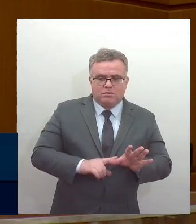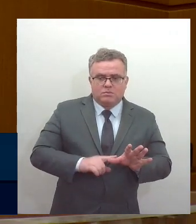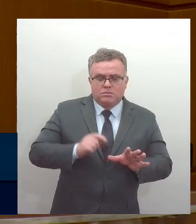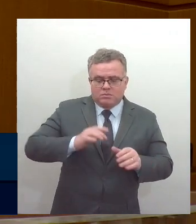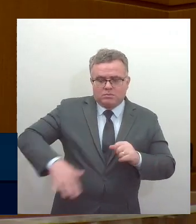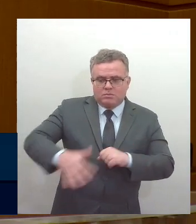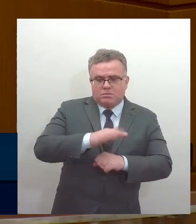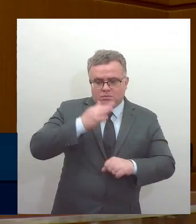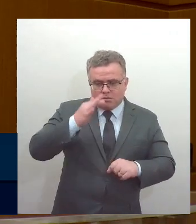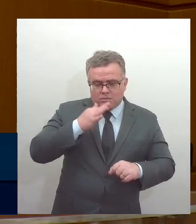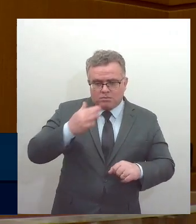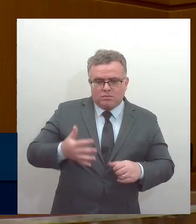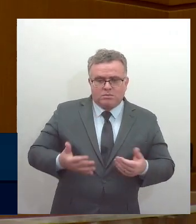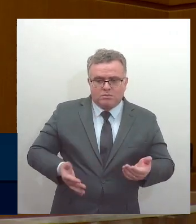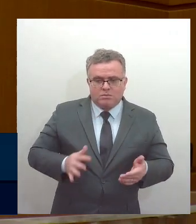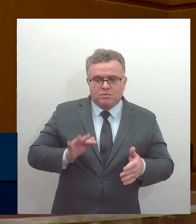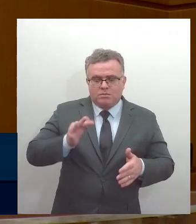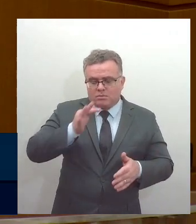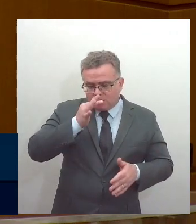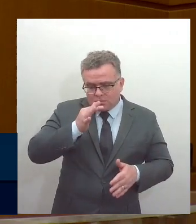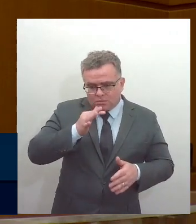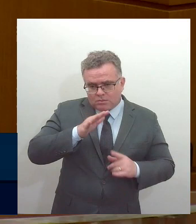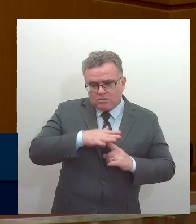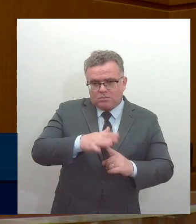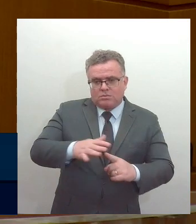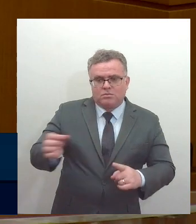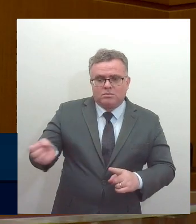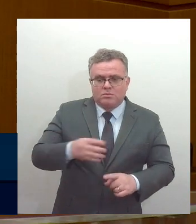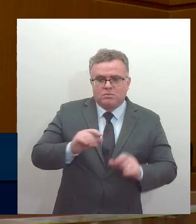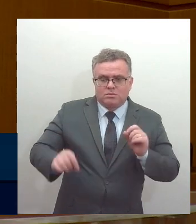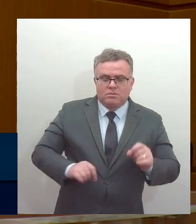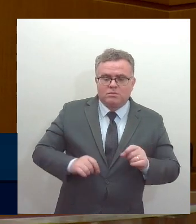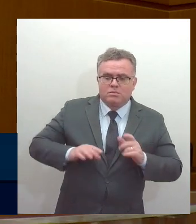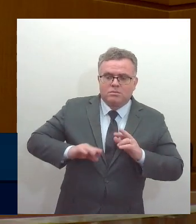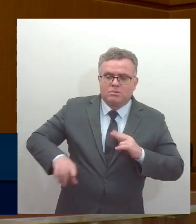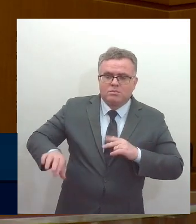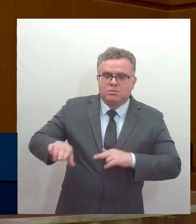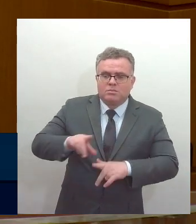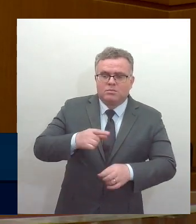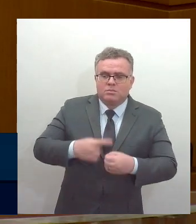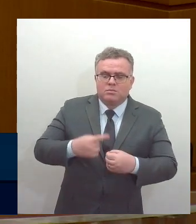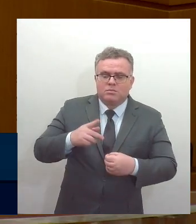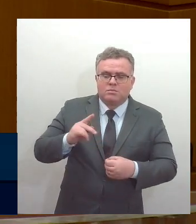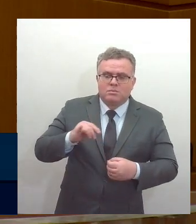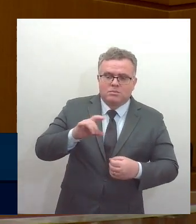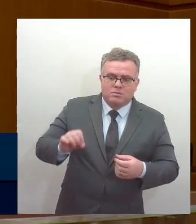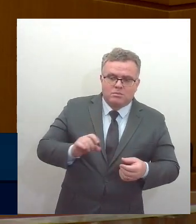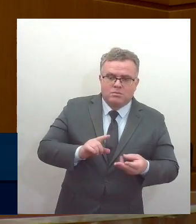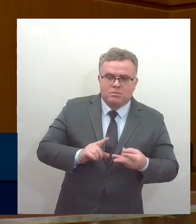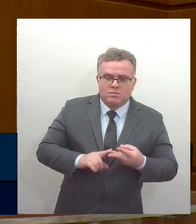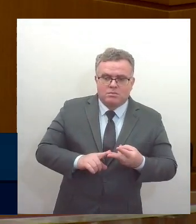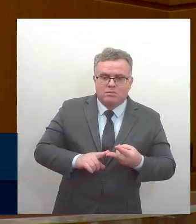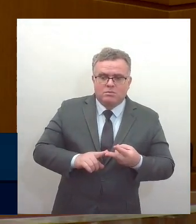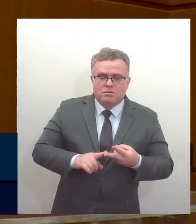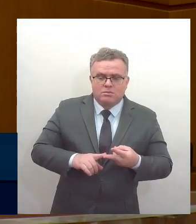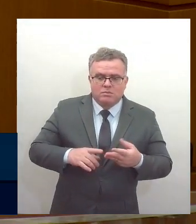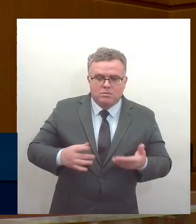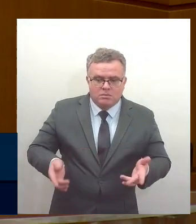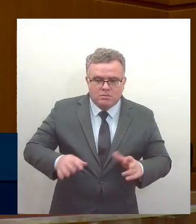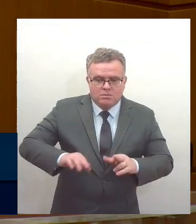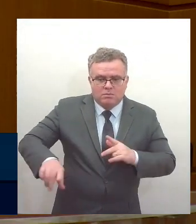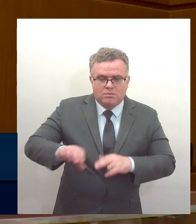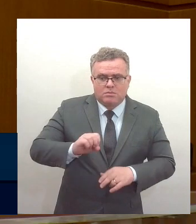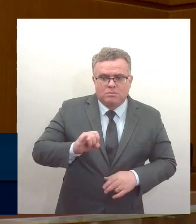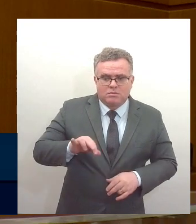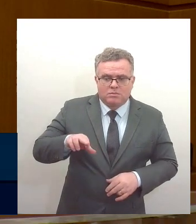São Miguel do Aleixo, General Mainá, Pinhão, Telha, Siriri, São Francisco, Santa Rosa de Lima, Itabi e